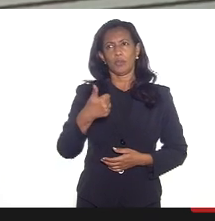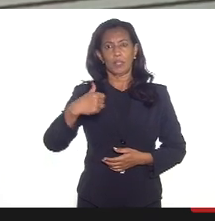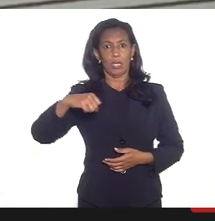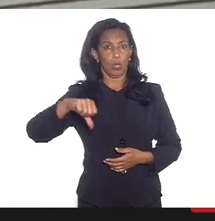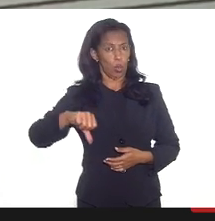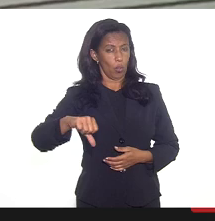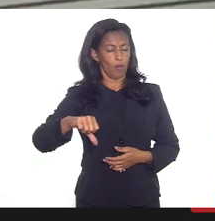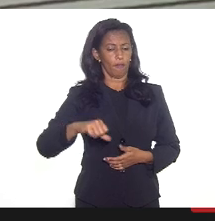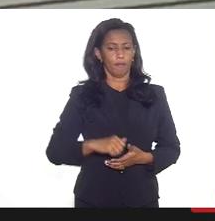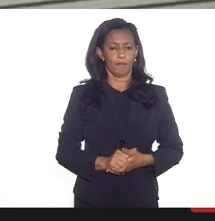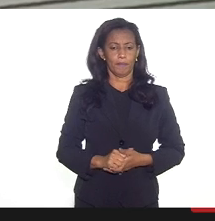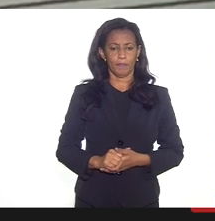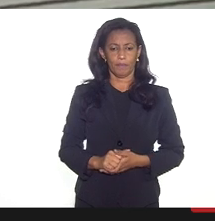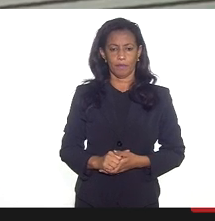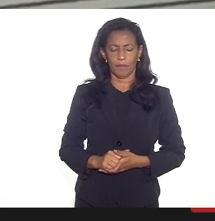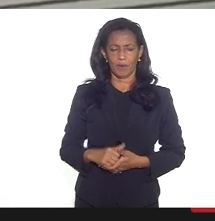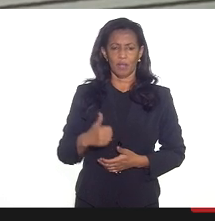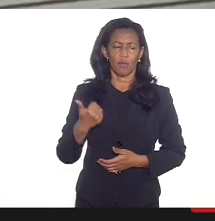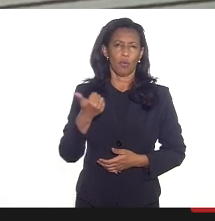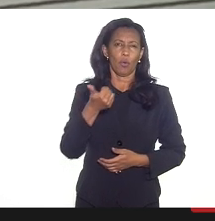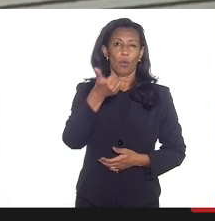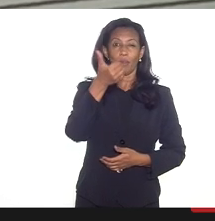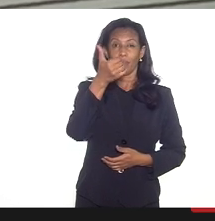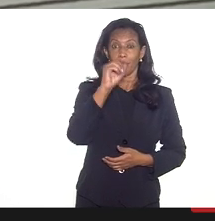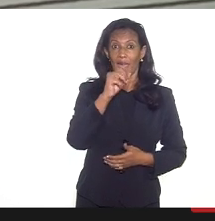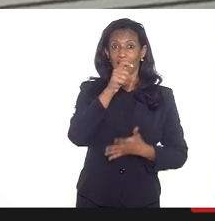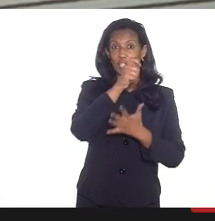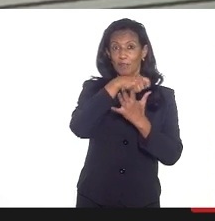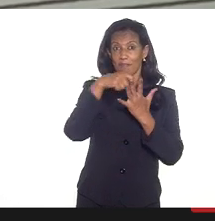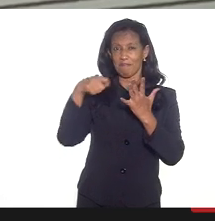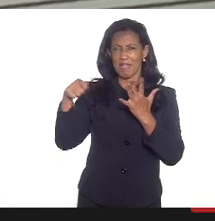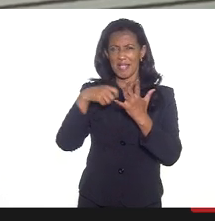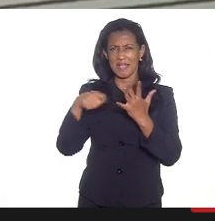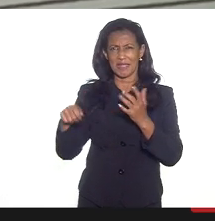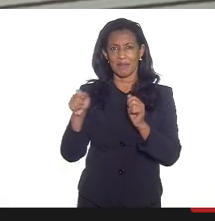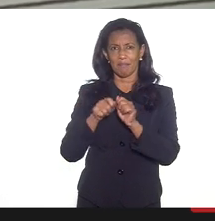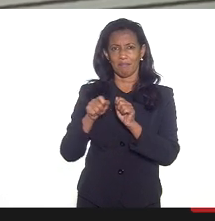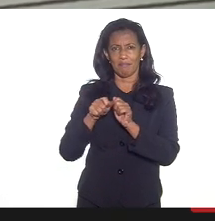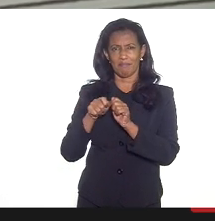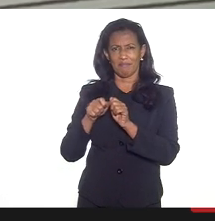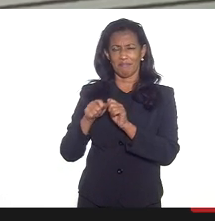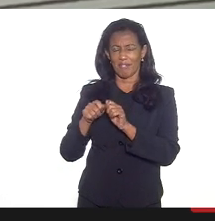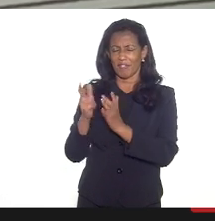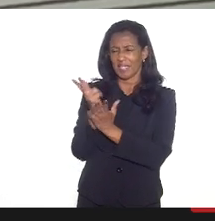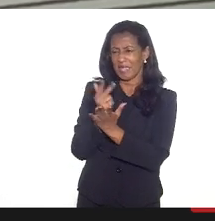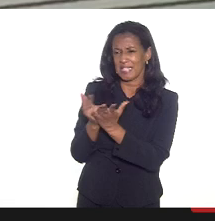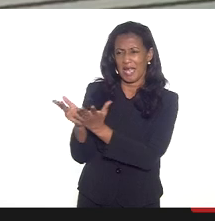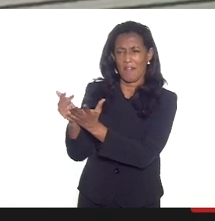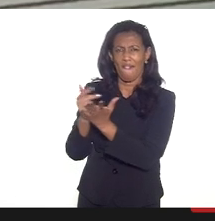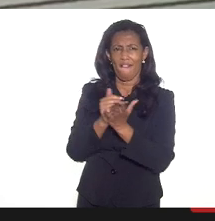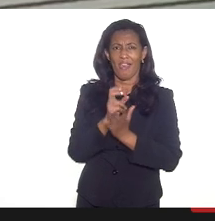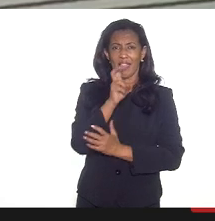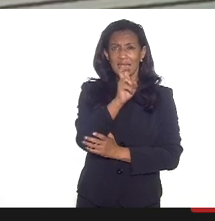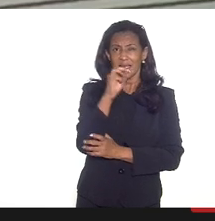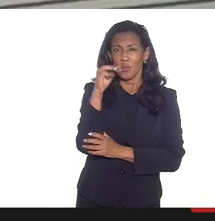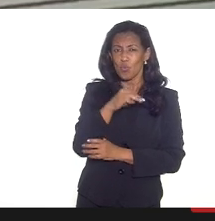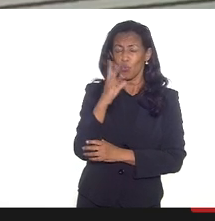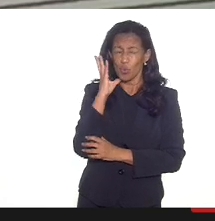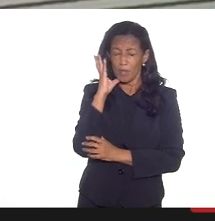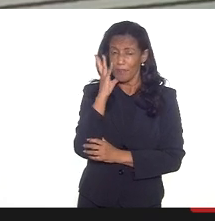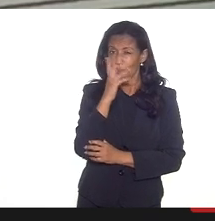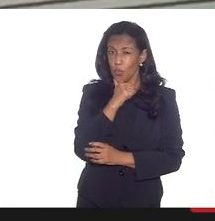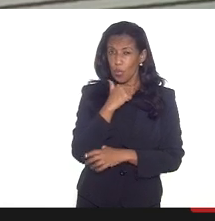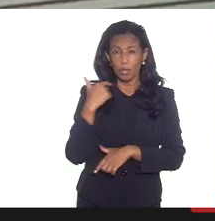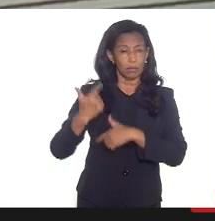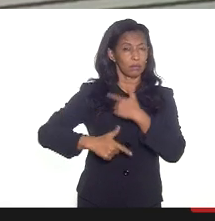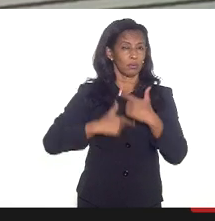2019. Animação, levamos 10 meses para fazer os desenhos. 5 minutos de animação dá um trabalho danado, pessoal de arte. E